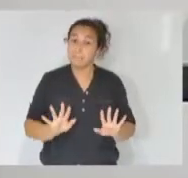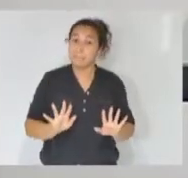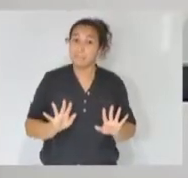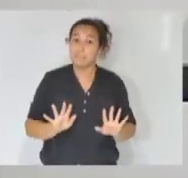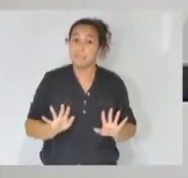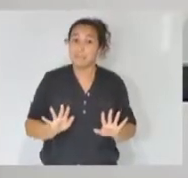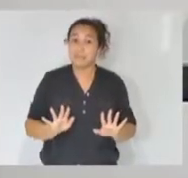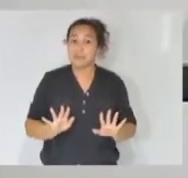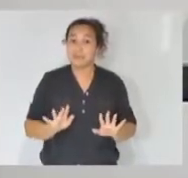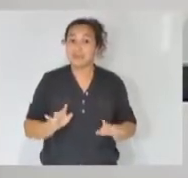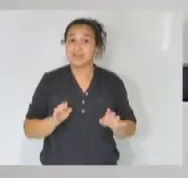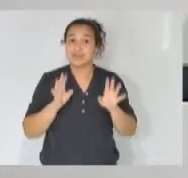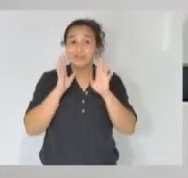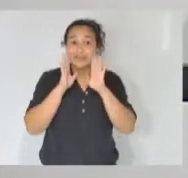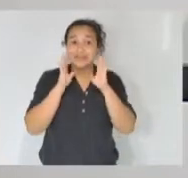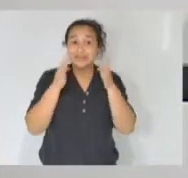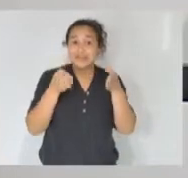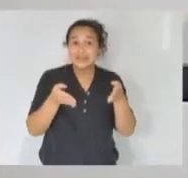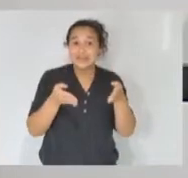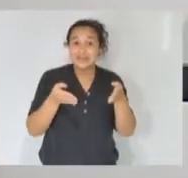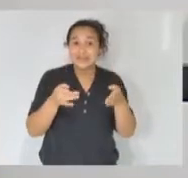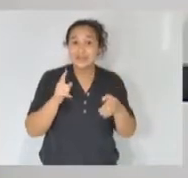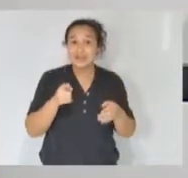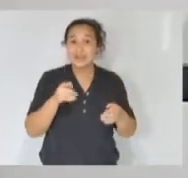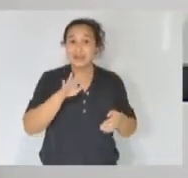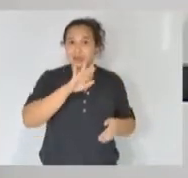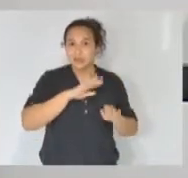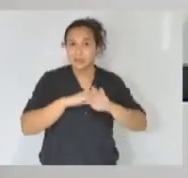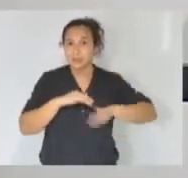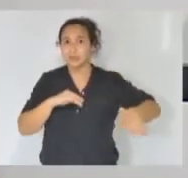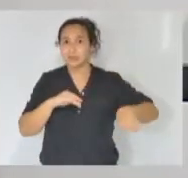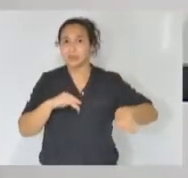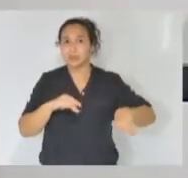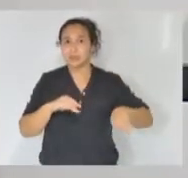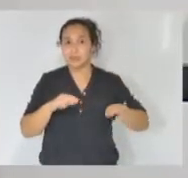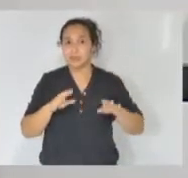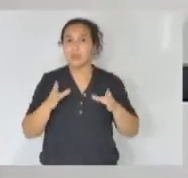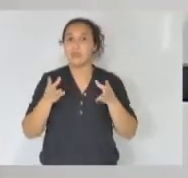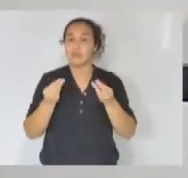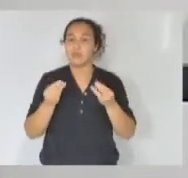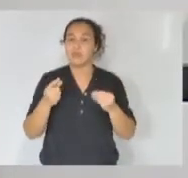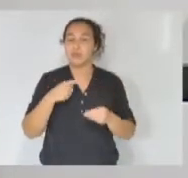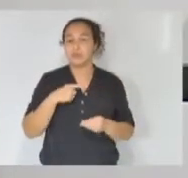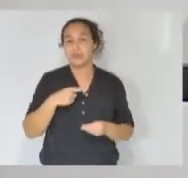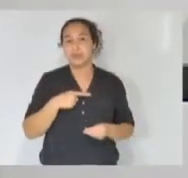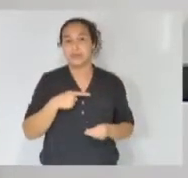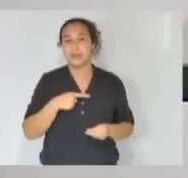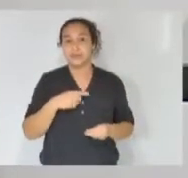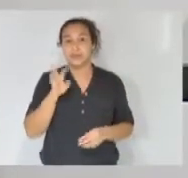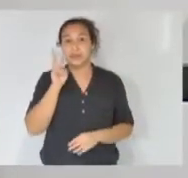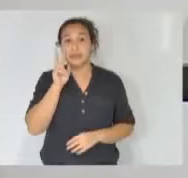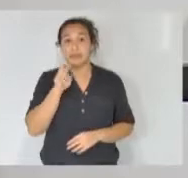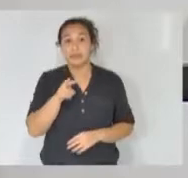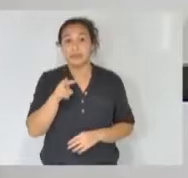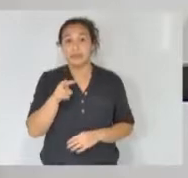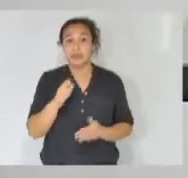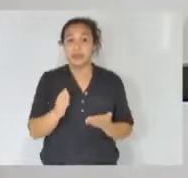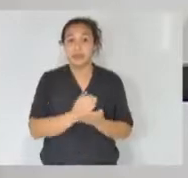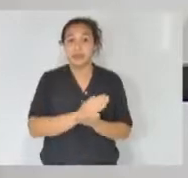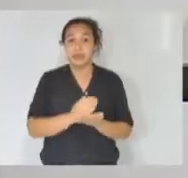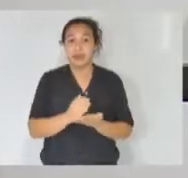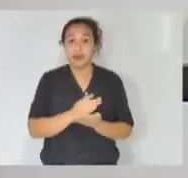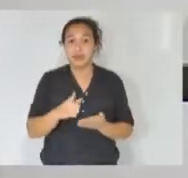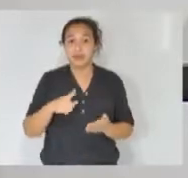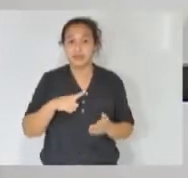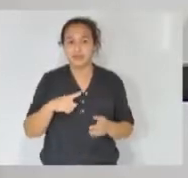o interesse pela sua rejeição é concentrado. Nós vemos aqui pelos sindicatos que estão dia a